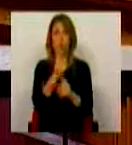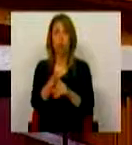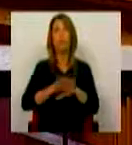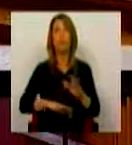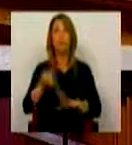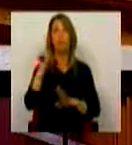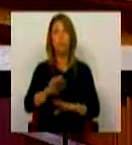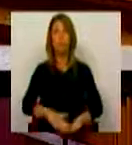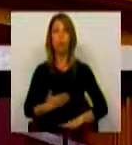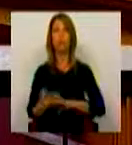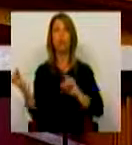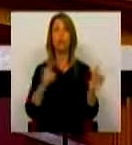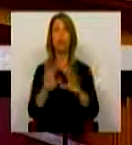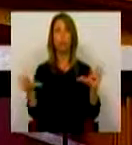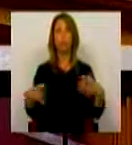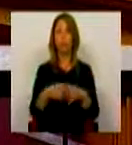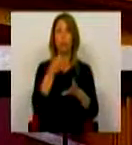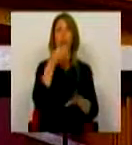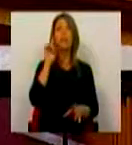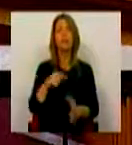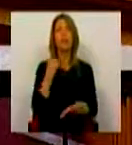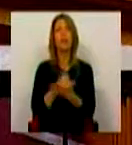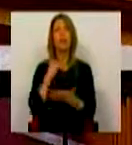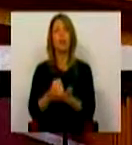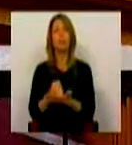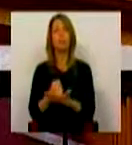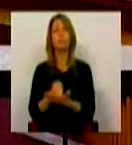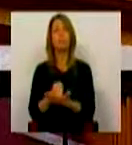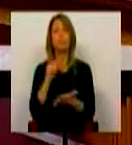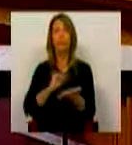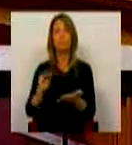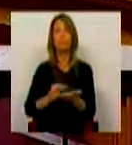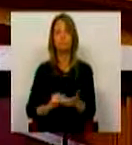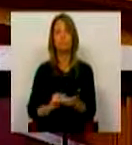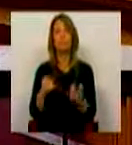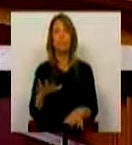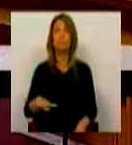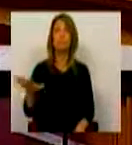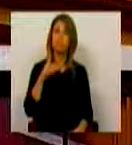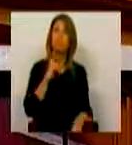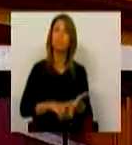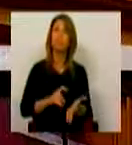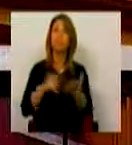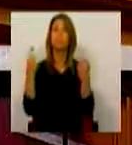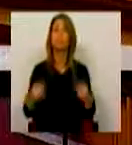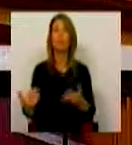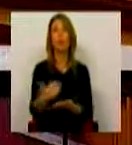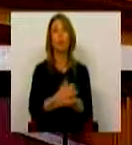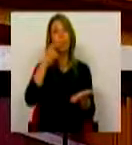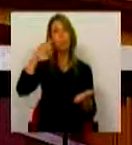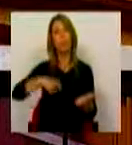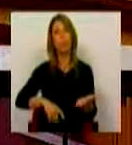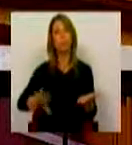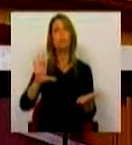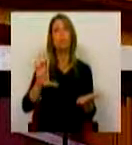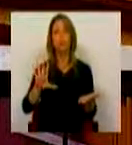transporte coletivo. Falou-se aqui de registros e notariado, e sabíamos que partíamos de uma situação deficitária em termos de recursos humanos,